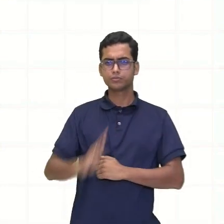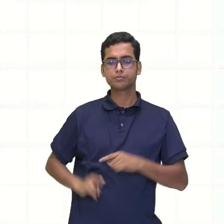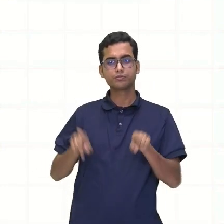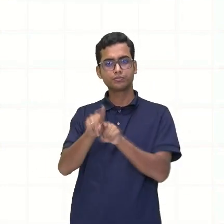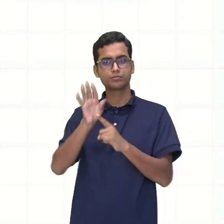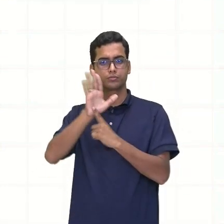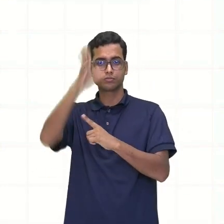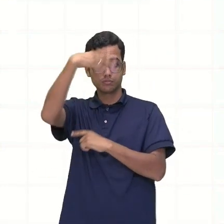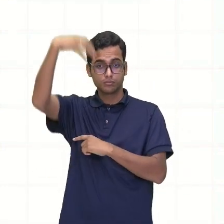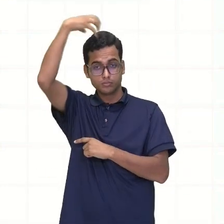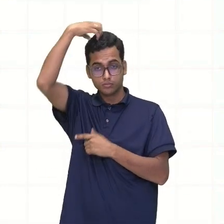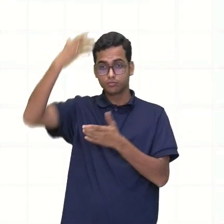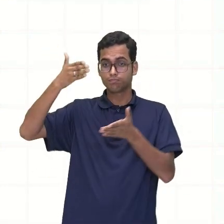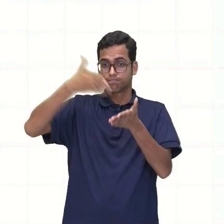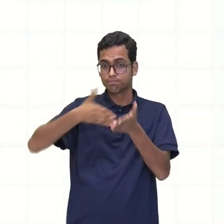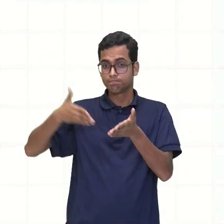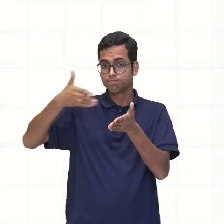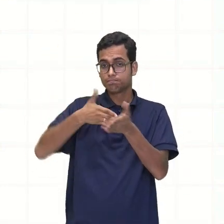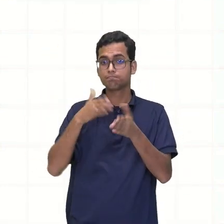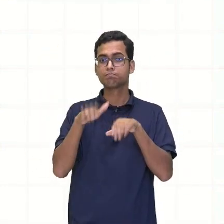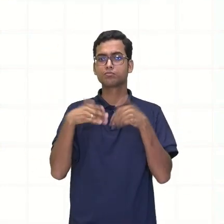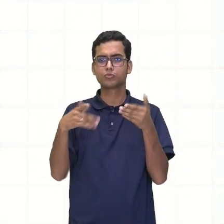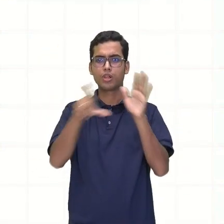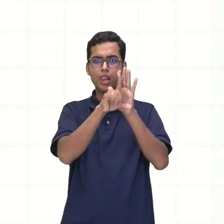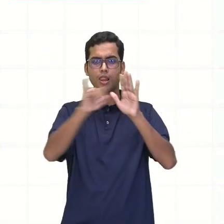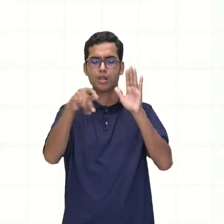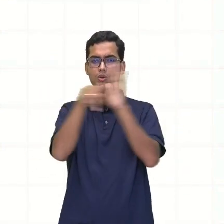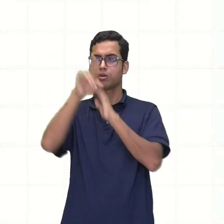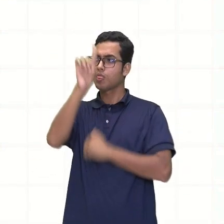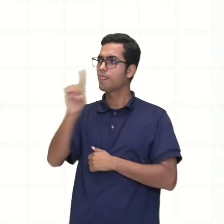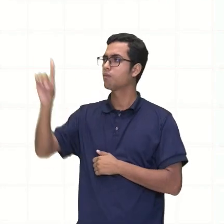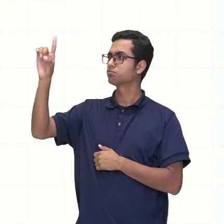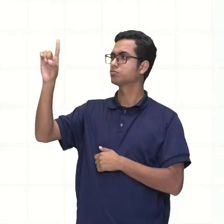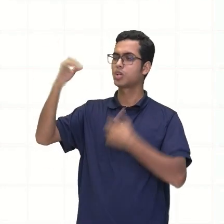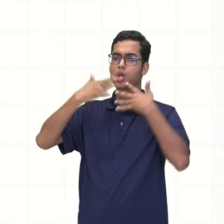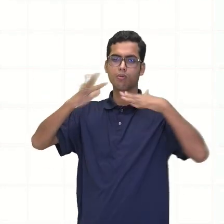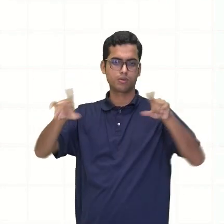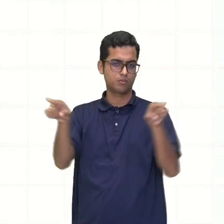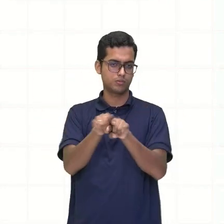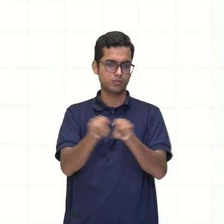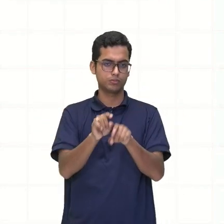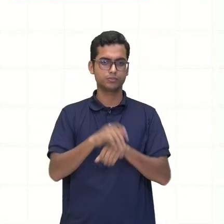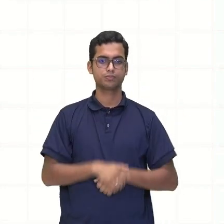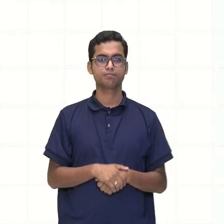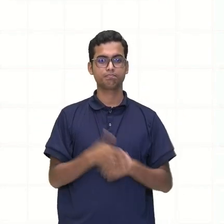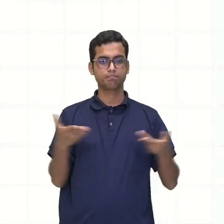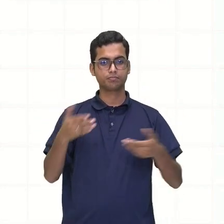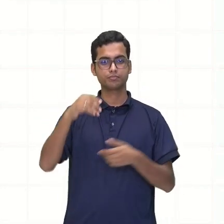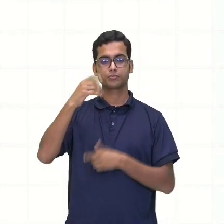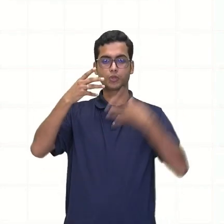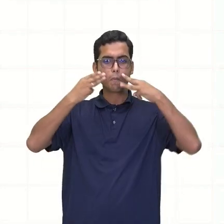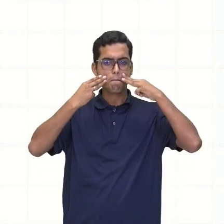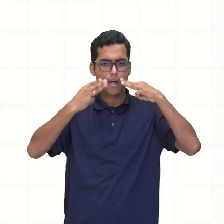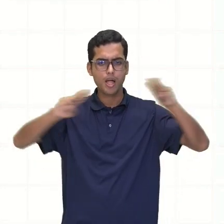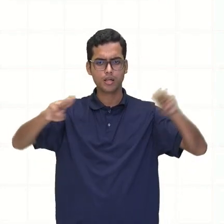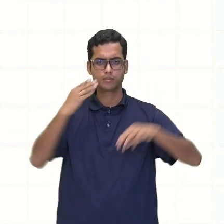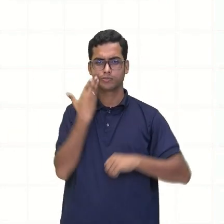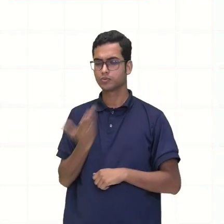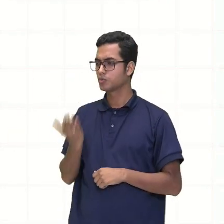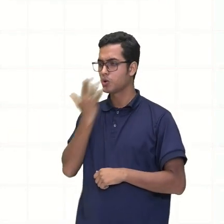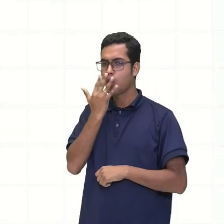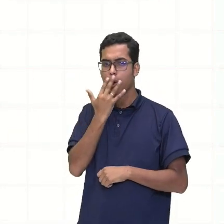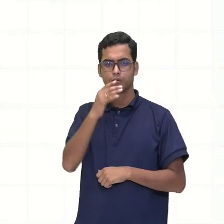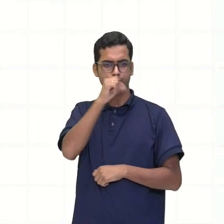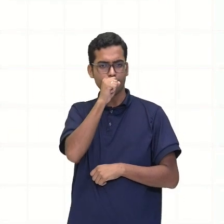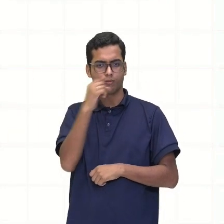que o limite do rei são as leis divinas e naturais. Já Nicolau Maquiavel, ele tem mais uma